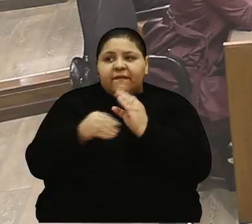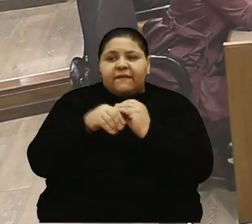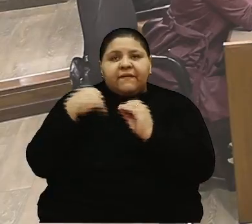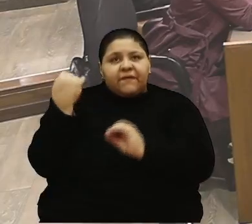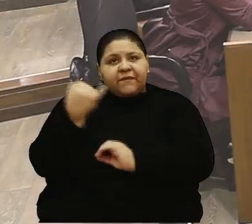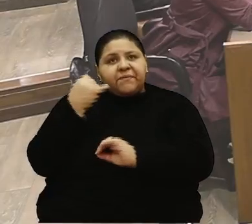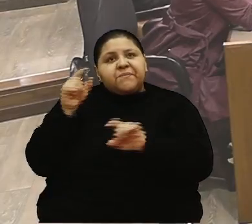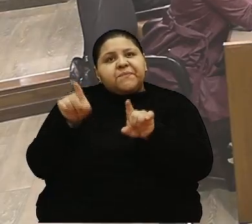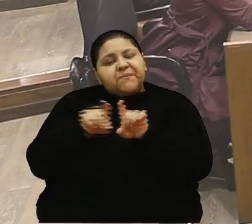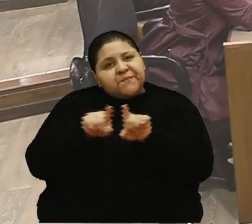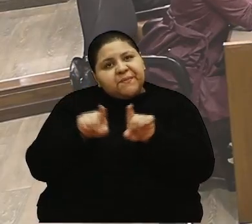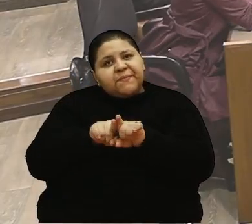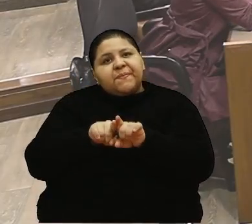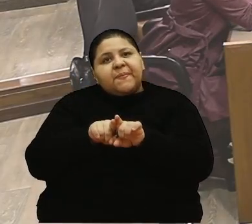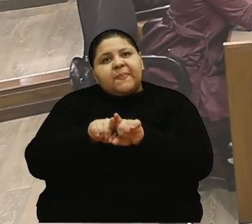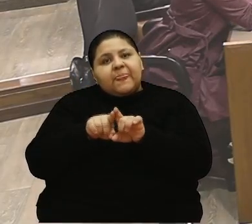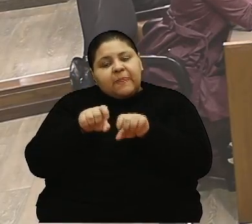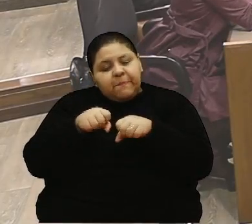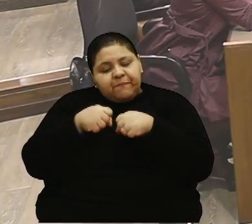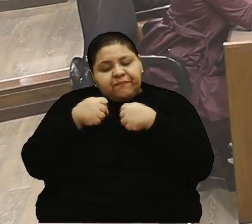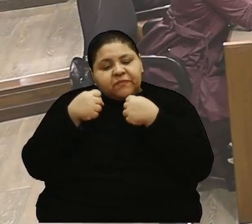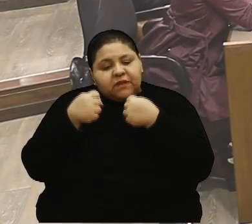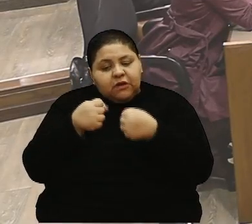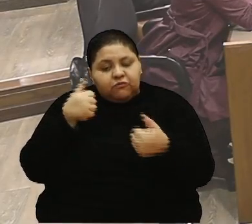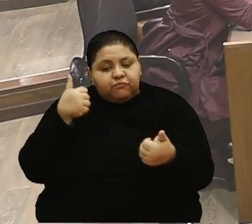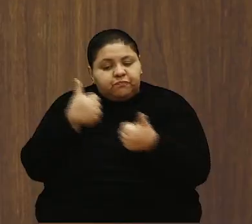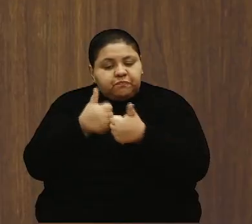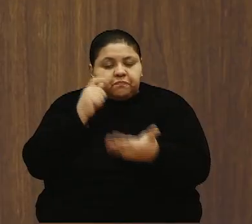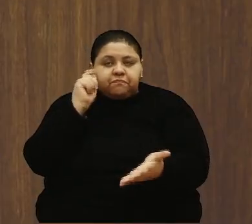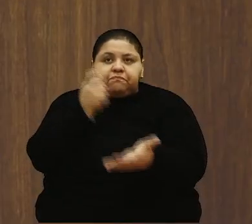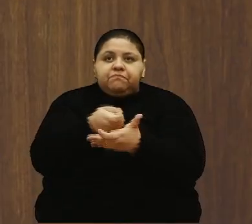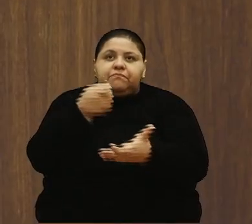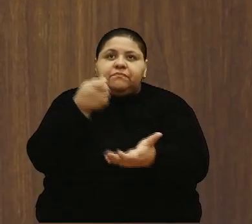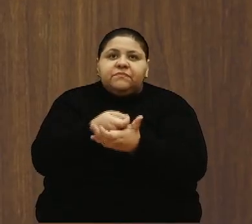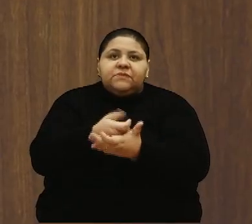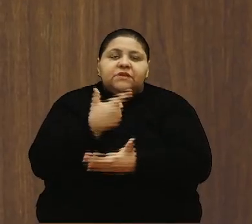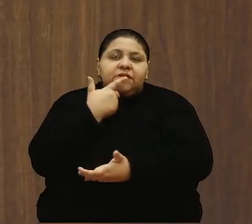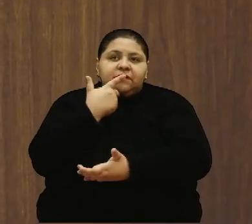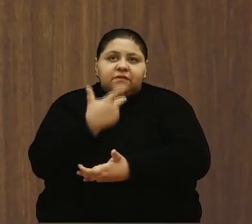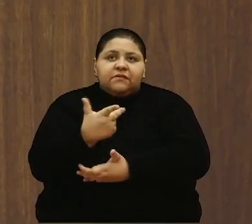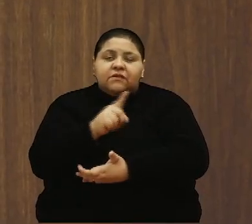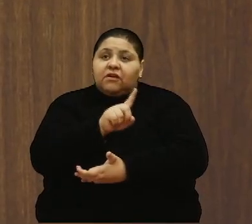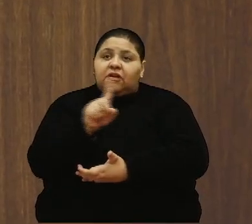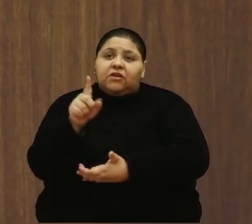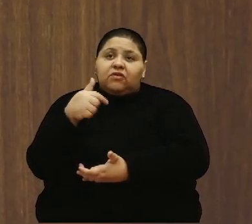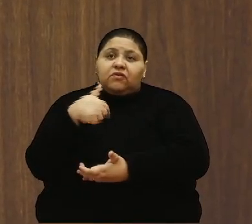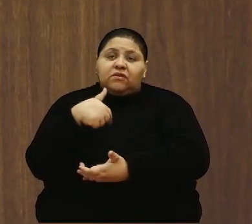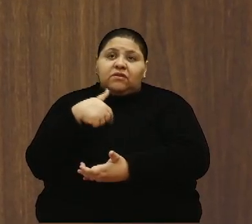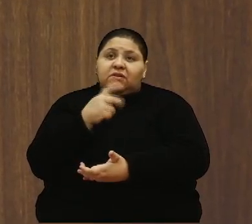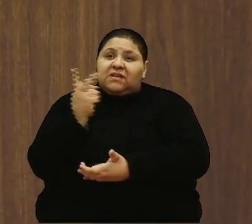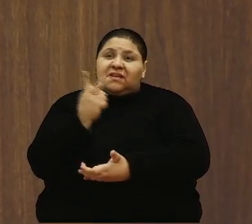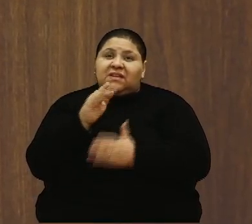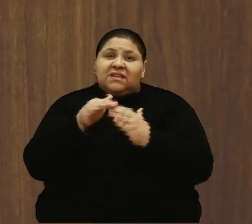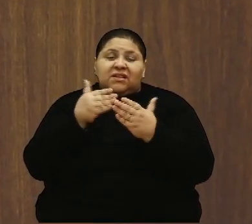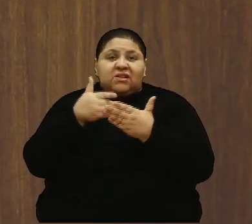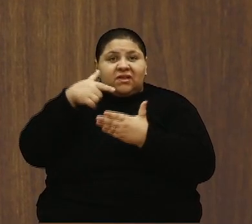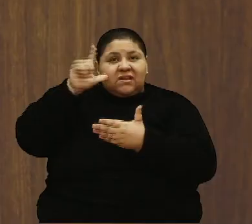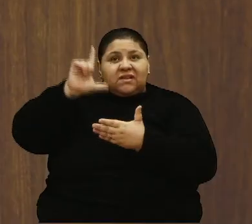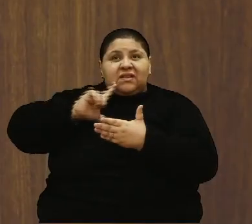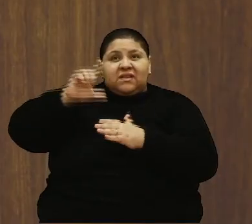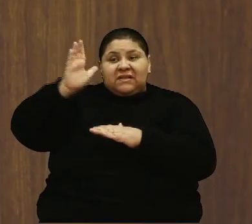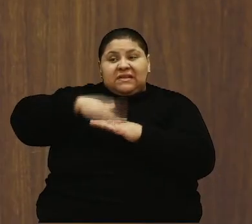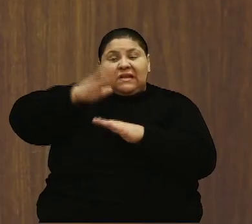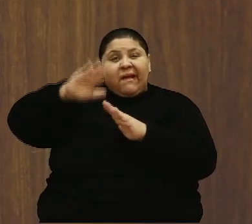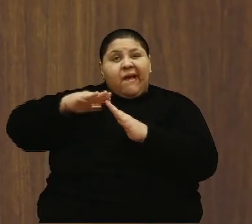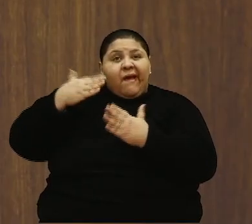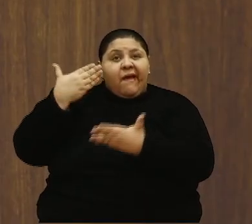importante também, estou junto nessa luta. E quero lhe dizer, não foi só nessas 2 escolas ontem, tem mais